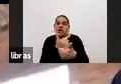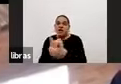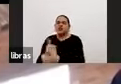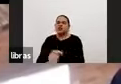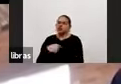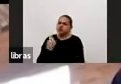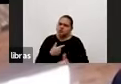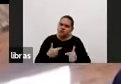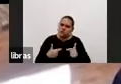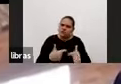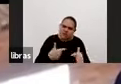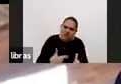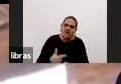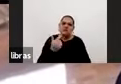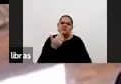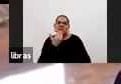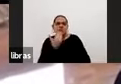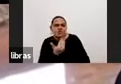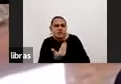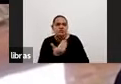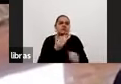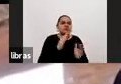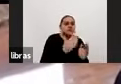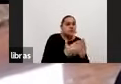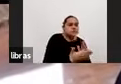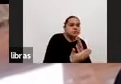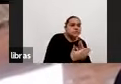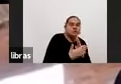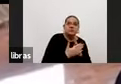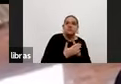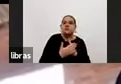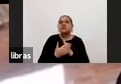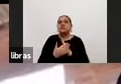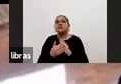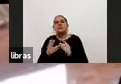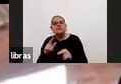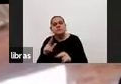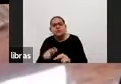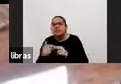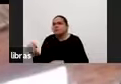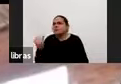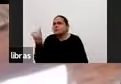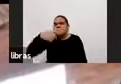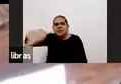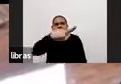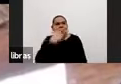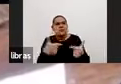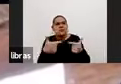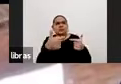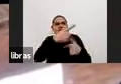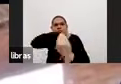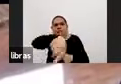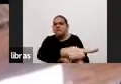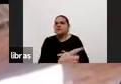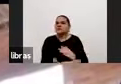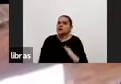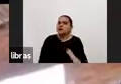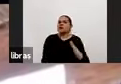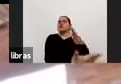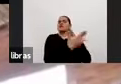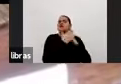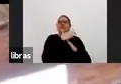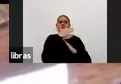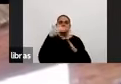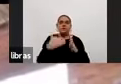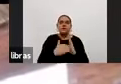das pessoas que estão aí socorrendo, mas é mais importante ainda a luta de vocês para poder chegar até a gente, né, com toda essa, é